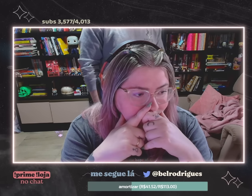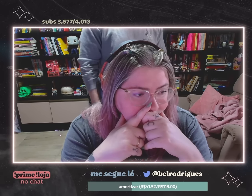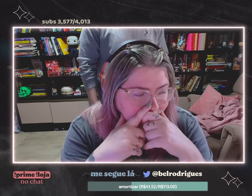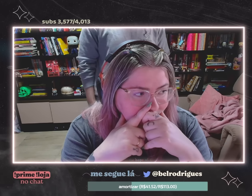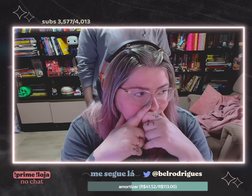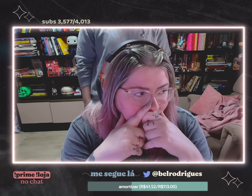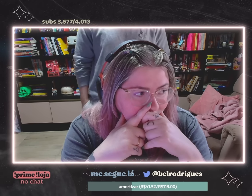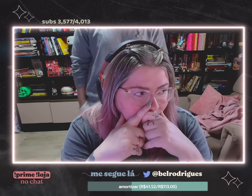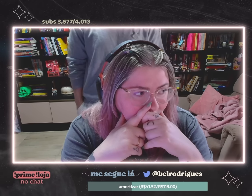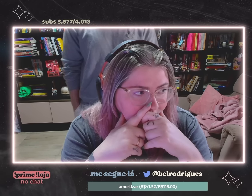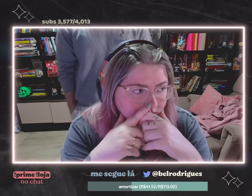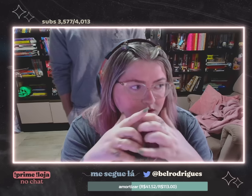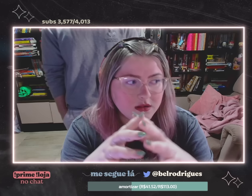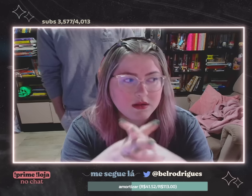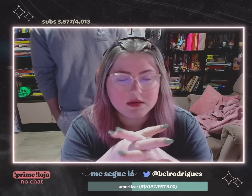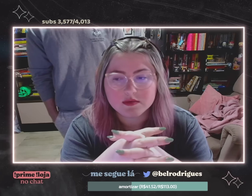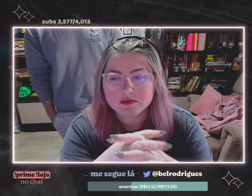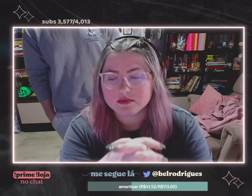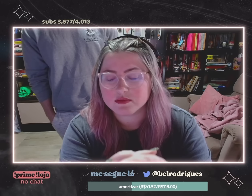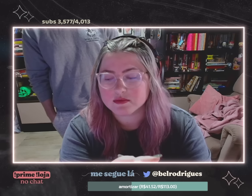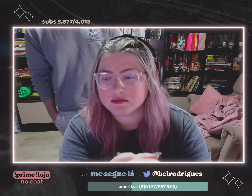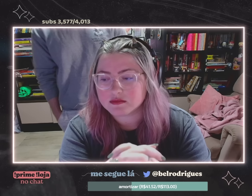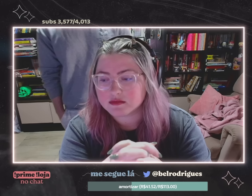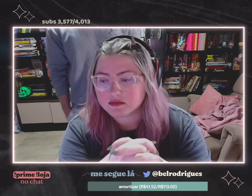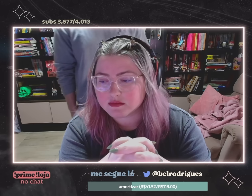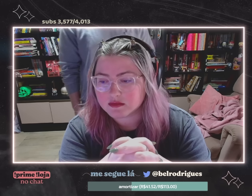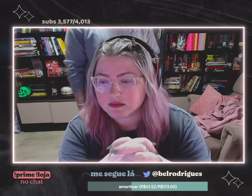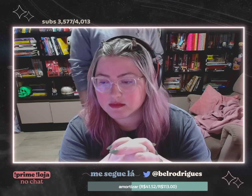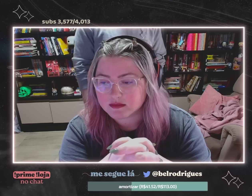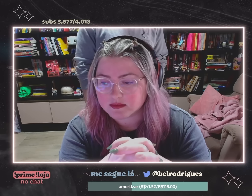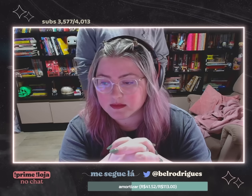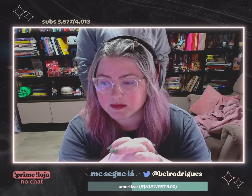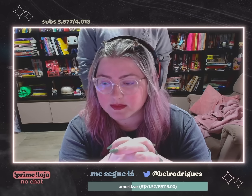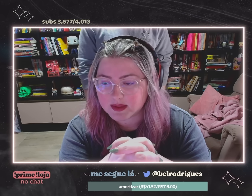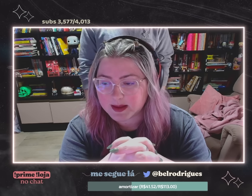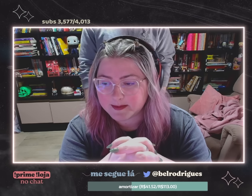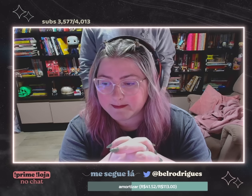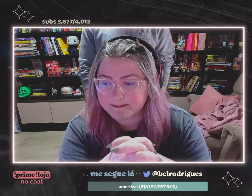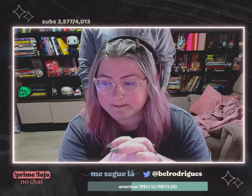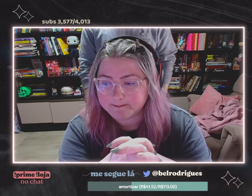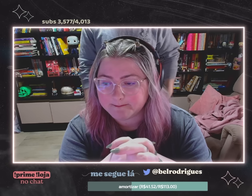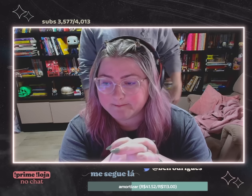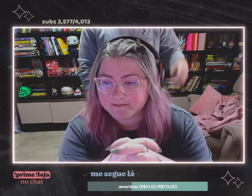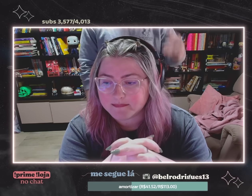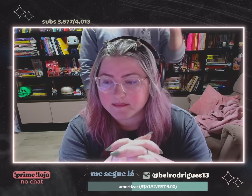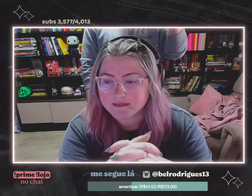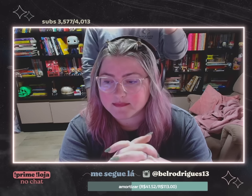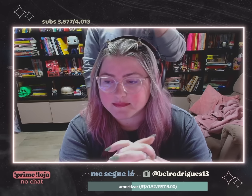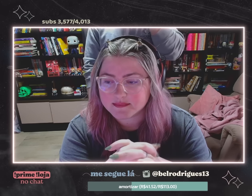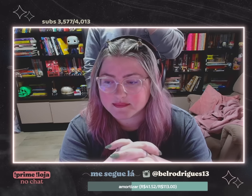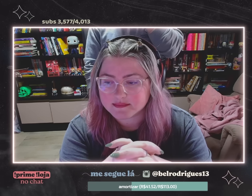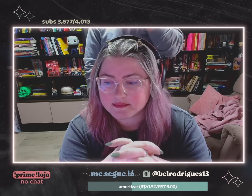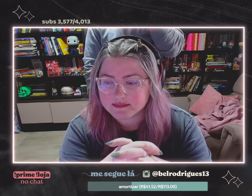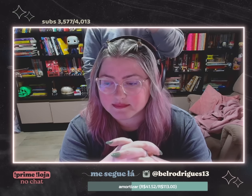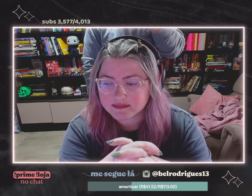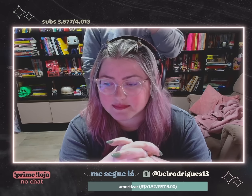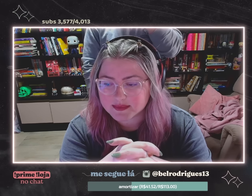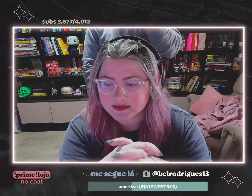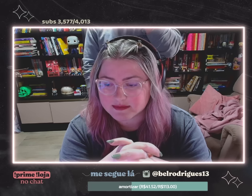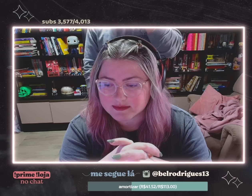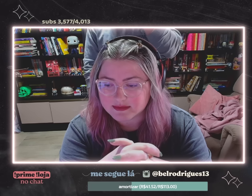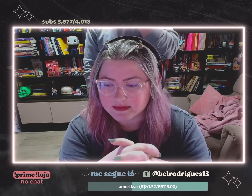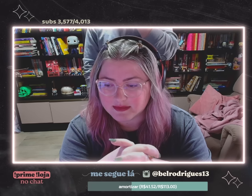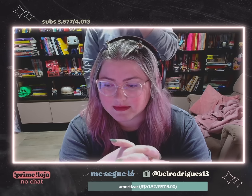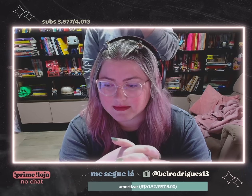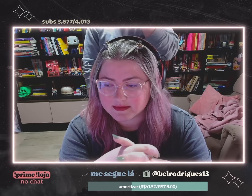porque é uma discussão que não vai levar nenhum lugar e ele vai tendo sei lá vai ter a imagem dele lá intacta sei